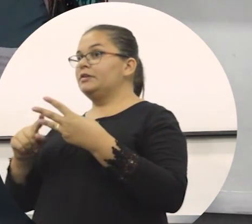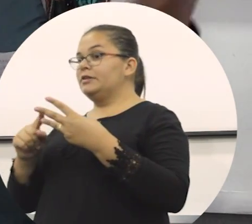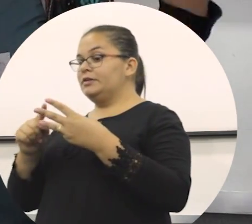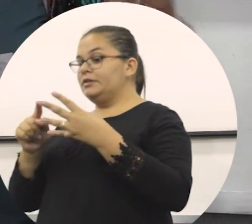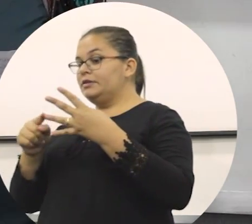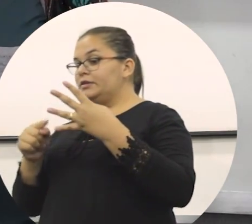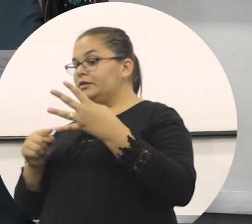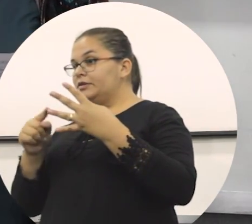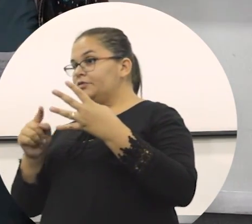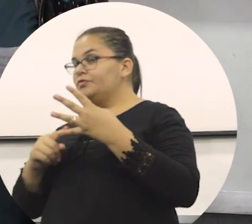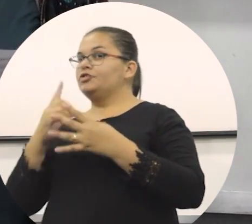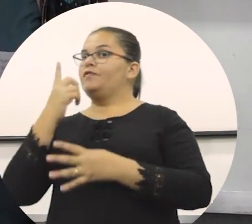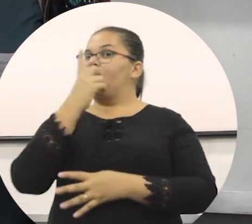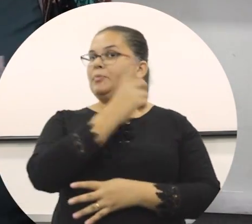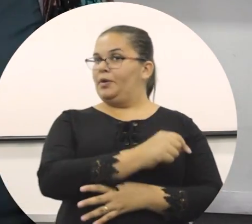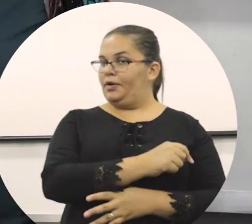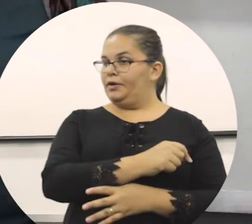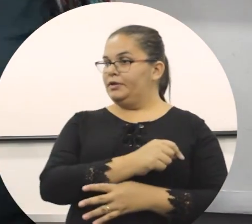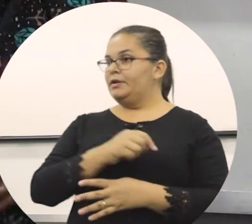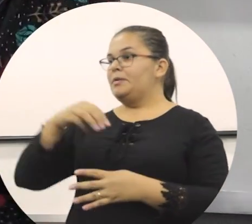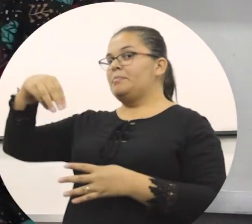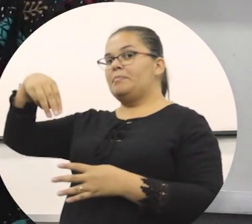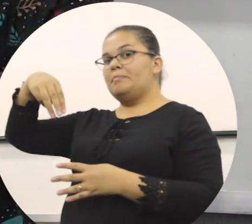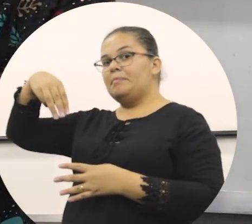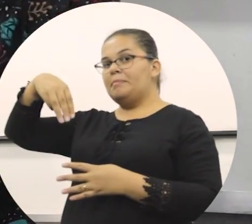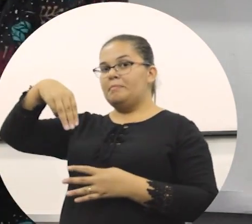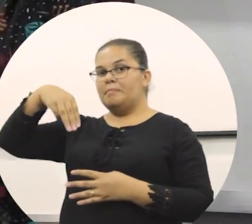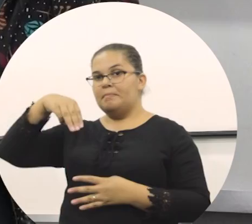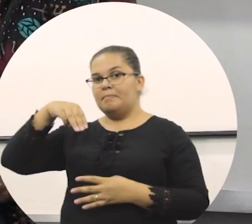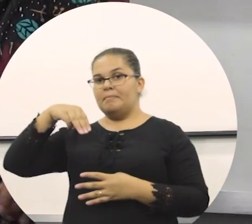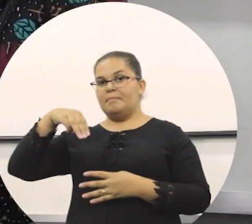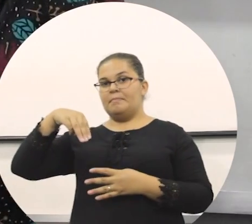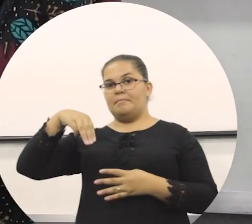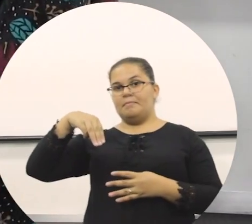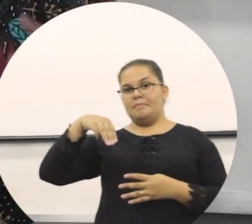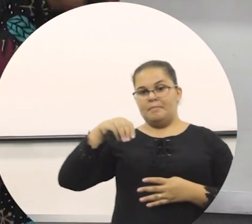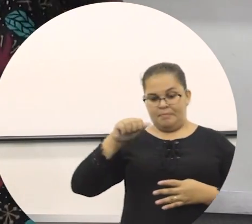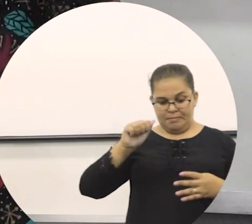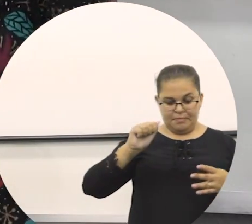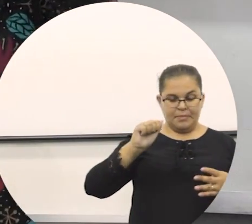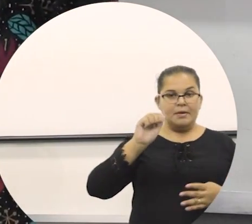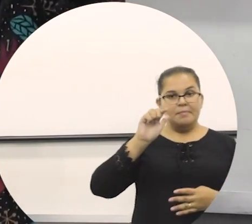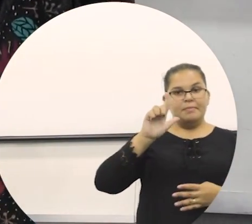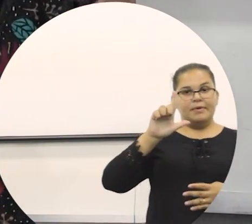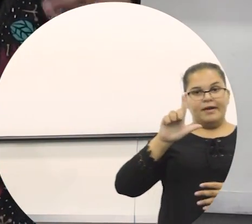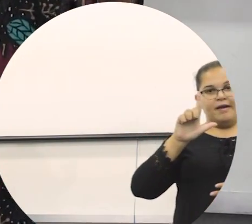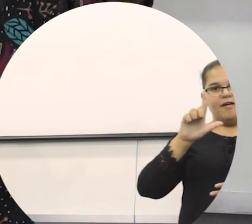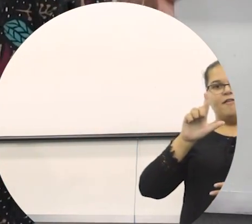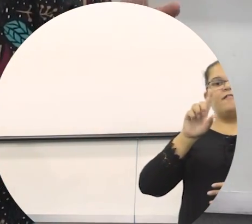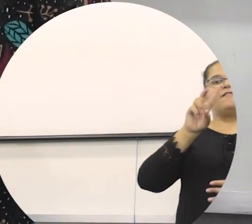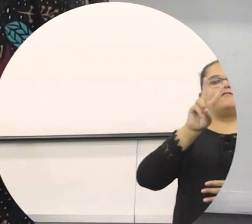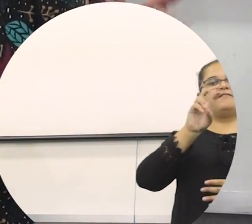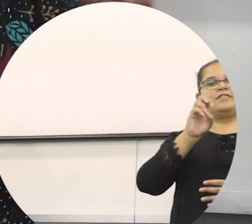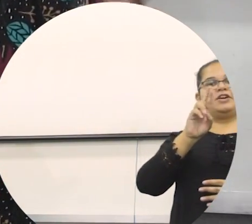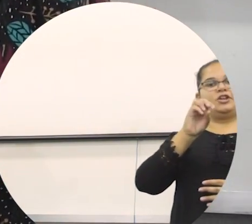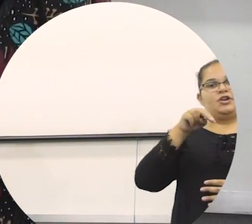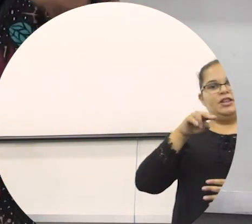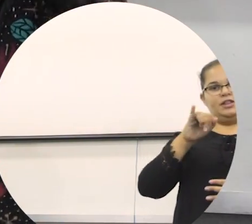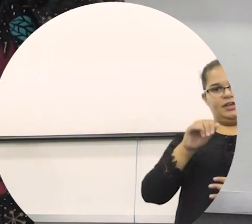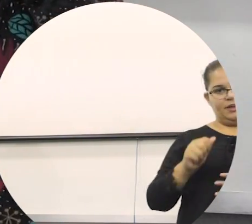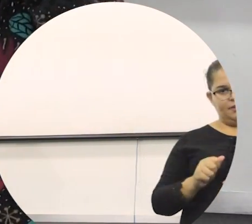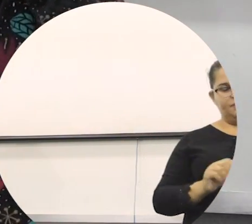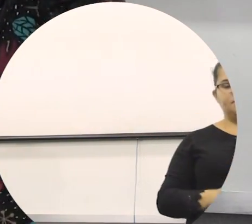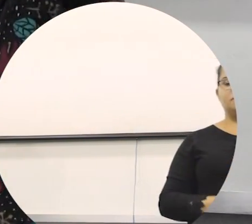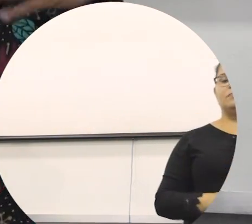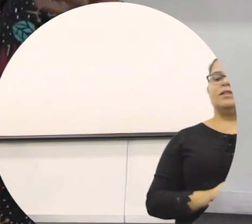duas colegas que já foram, a Mabel e a Verônica, tá? Então, nós não estávamos nem com o currículo, nem de português,